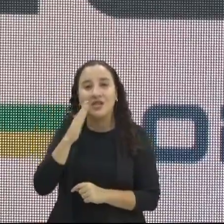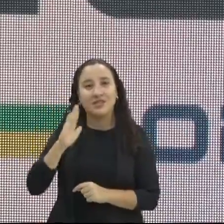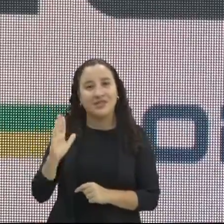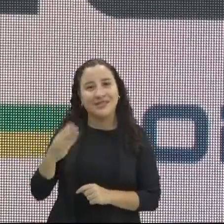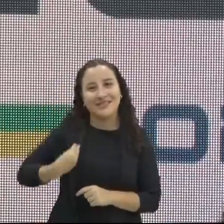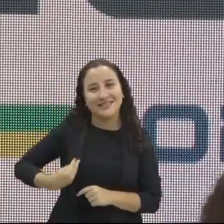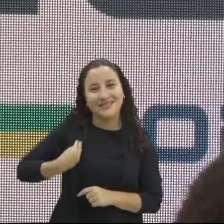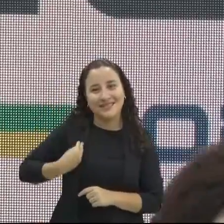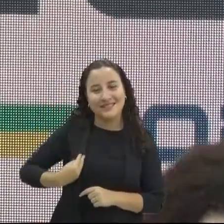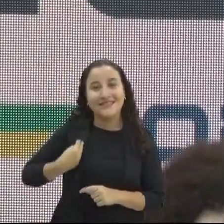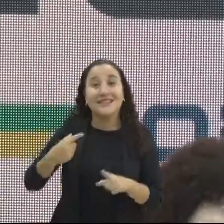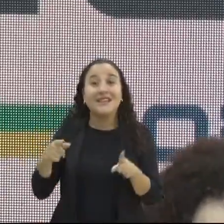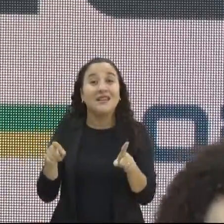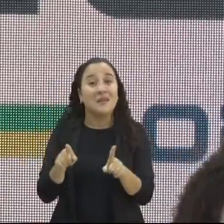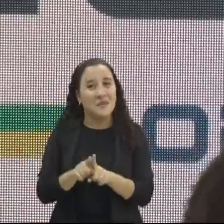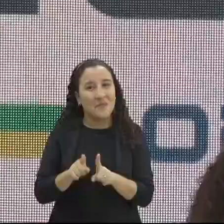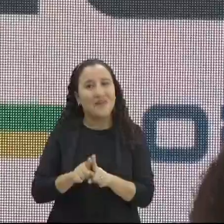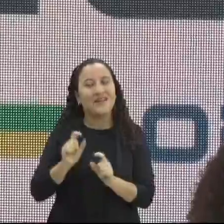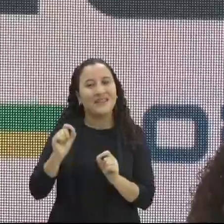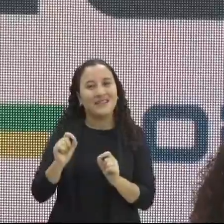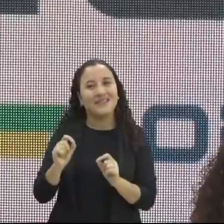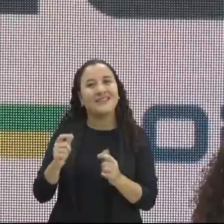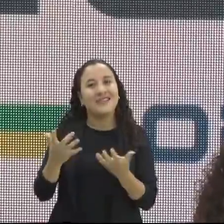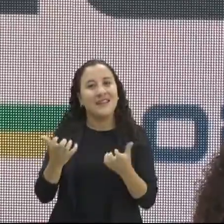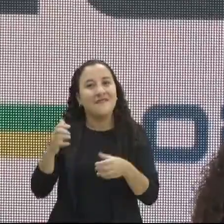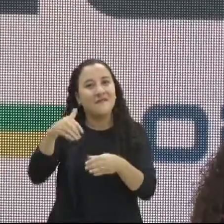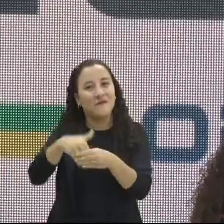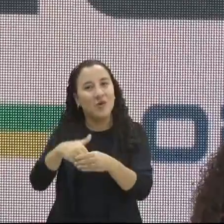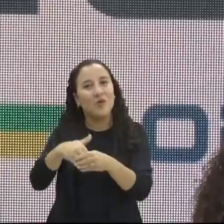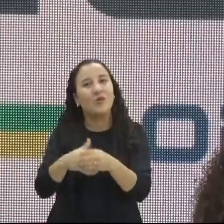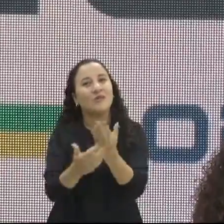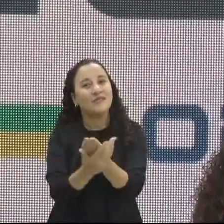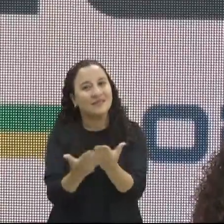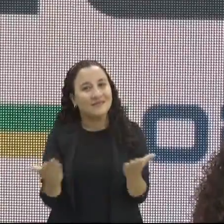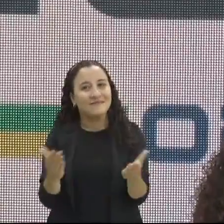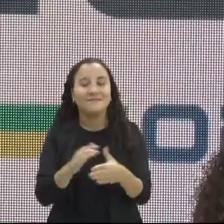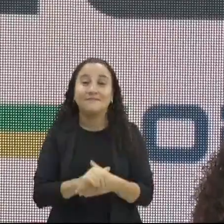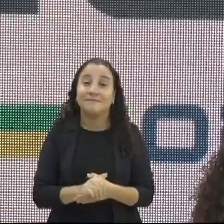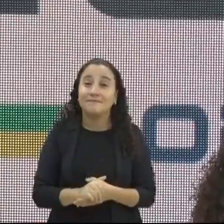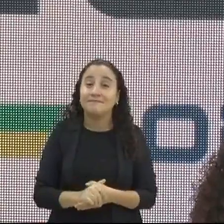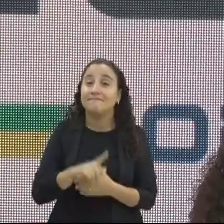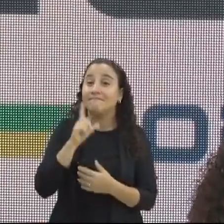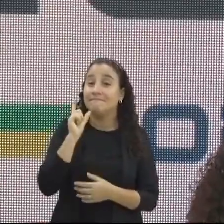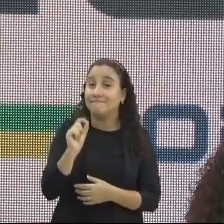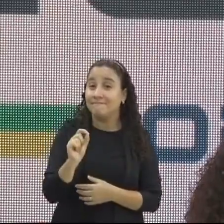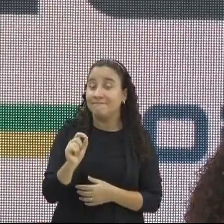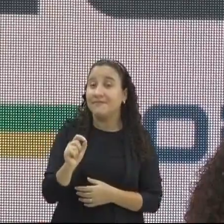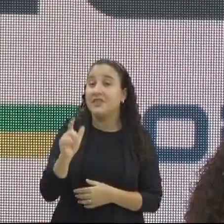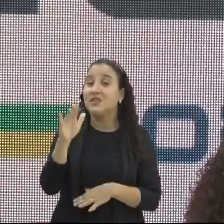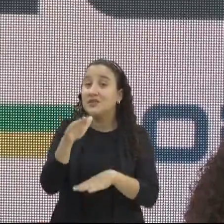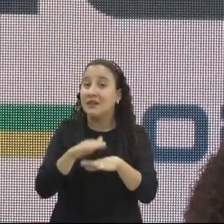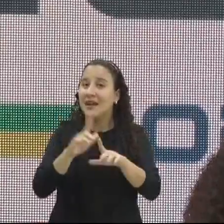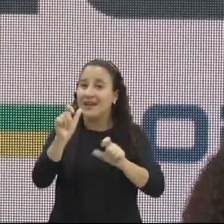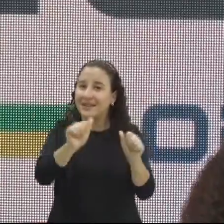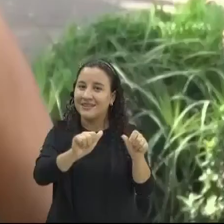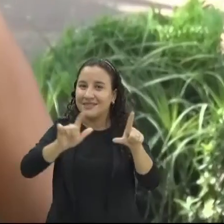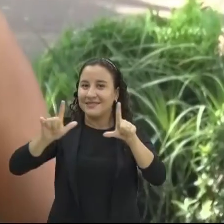está aqui presente, que disputa o seu voto, é o seguinte, vamos primeiro chamar o nosso eleitor. Fala,